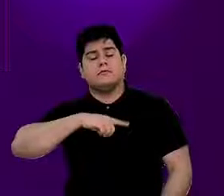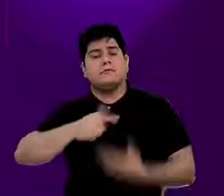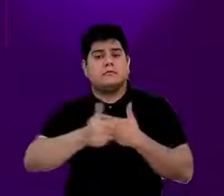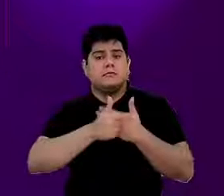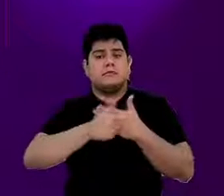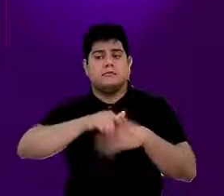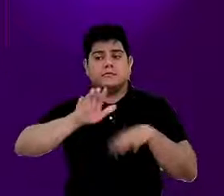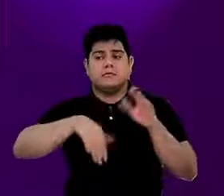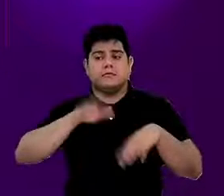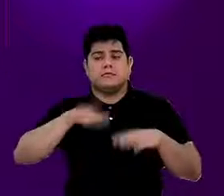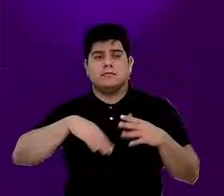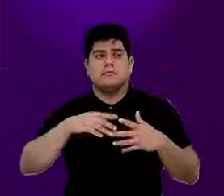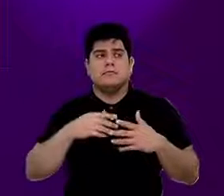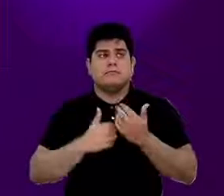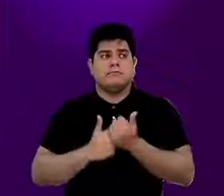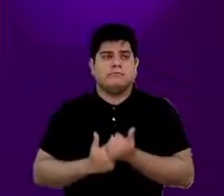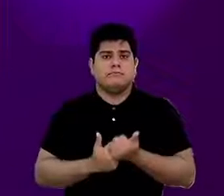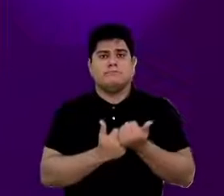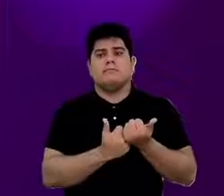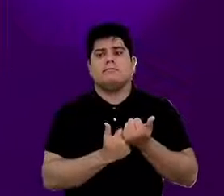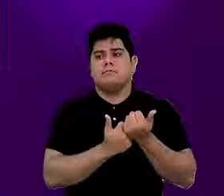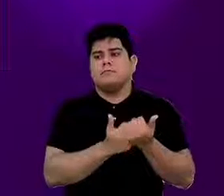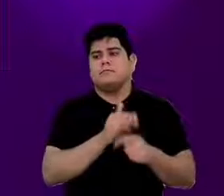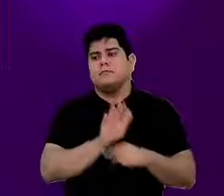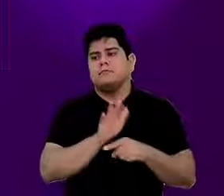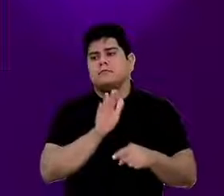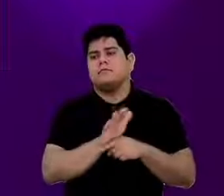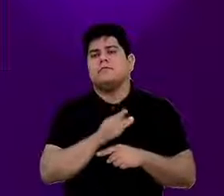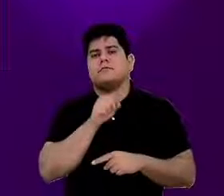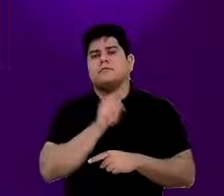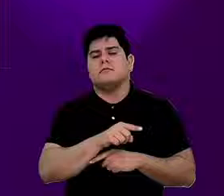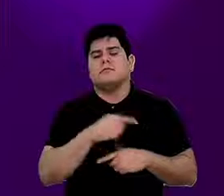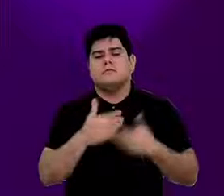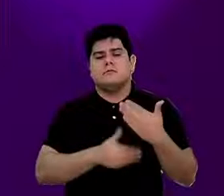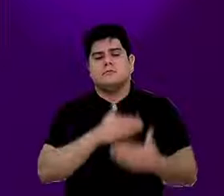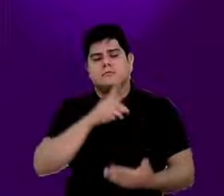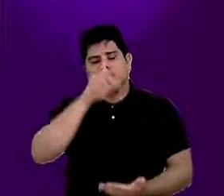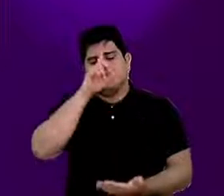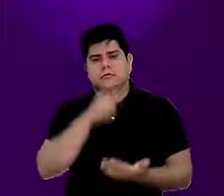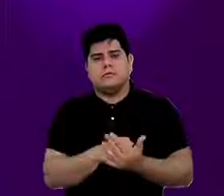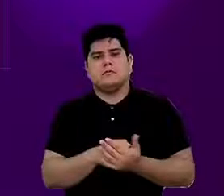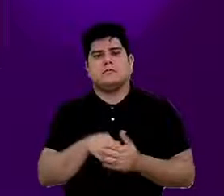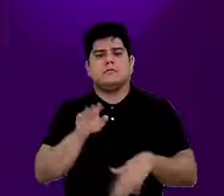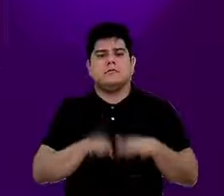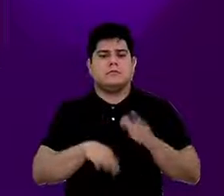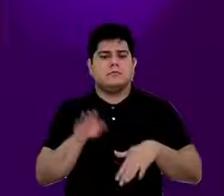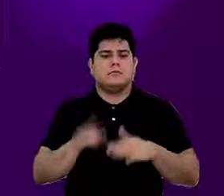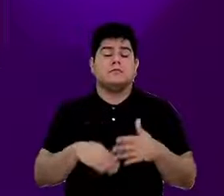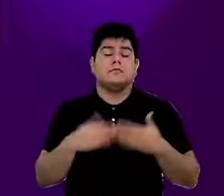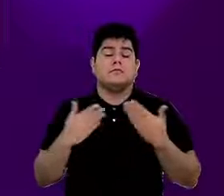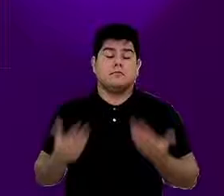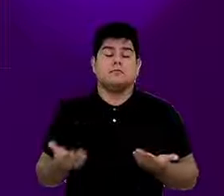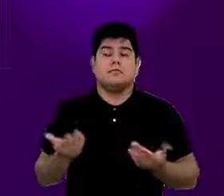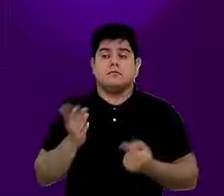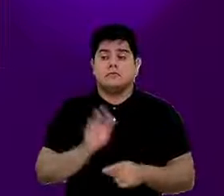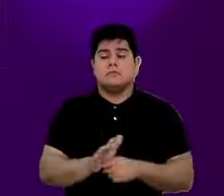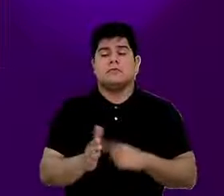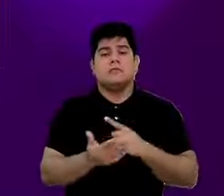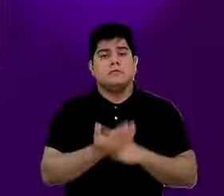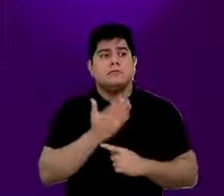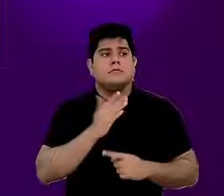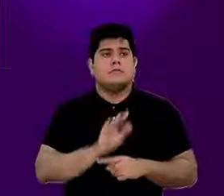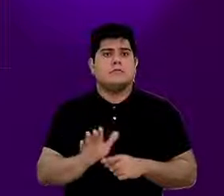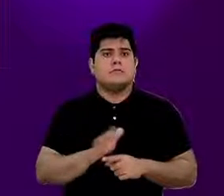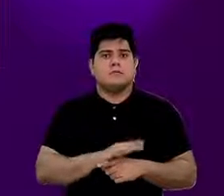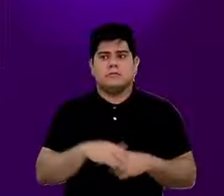vezes, suportivo de ajudar no processo decisório, muitas vezes, mas também de colaborar de